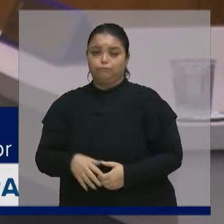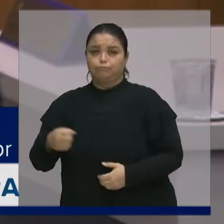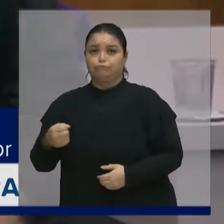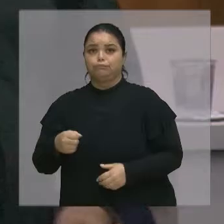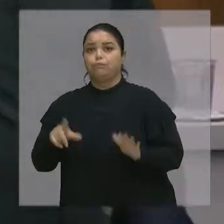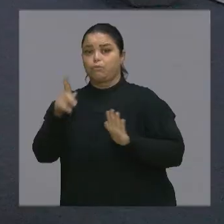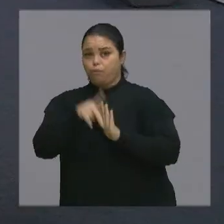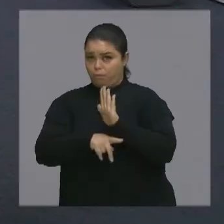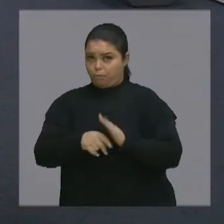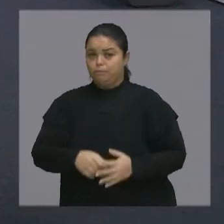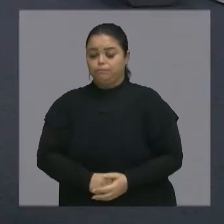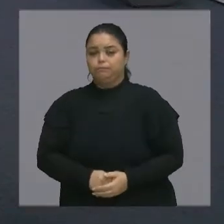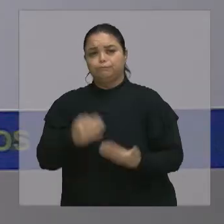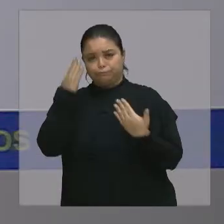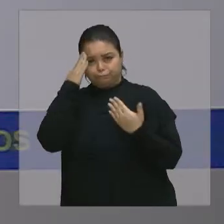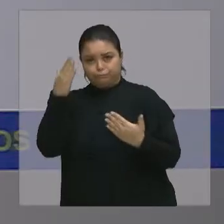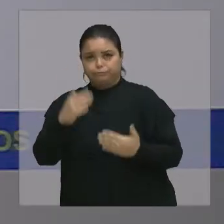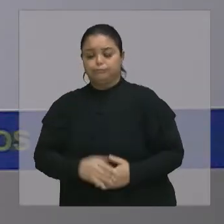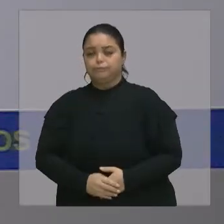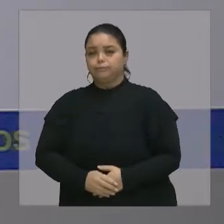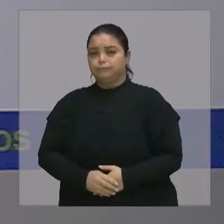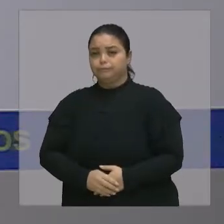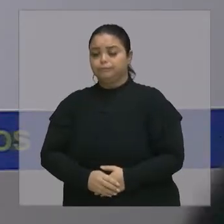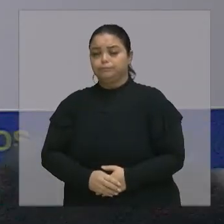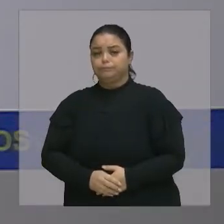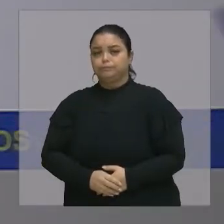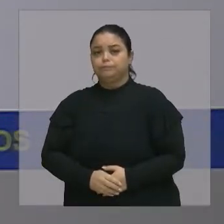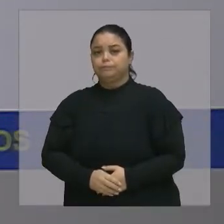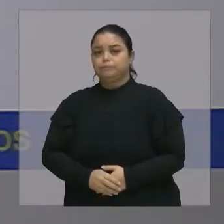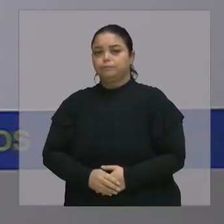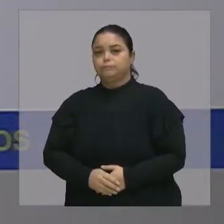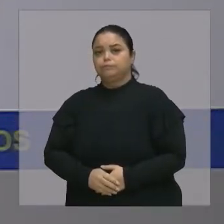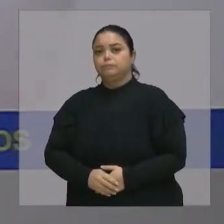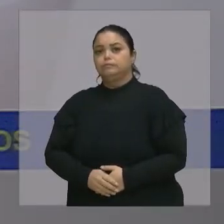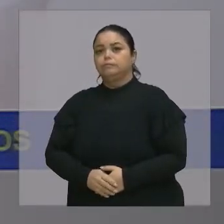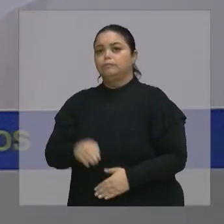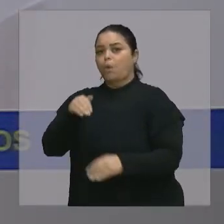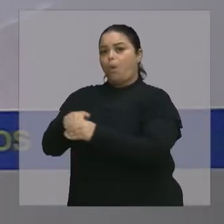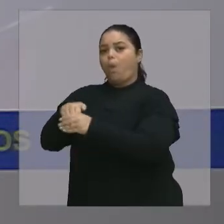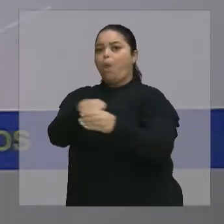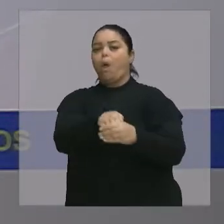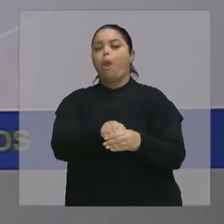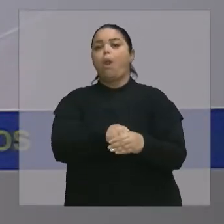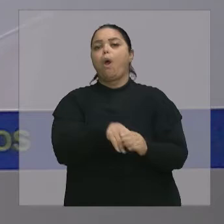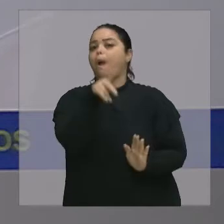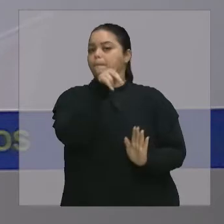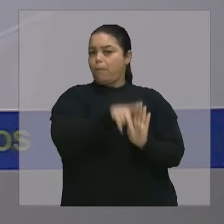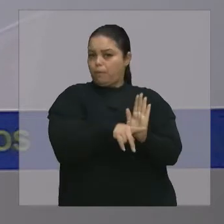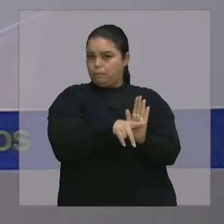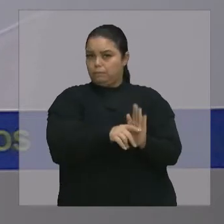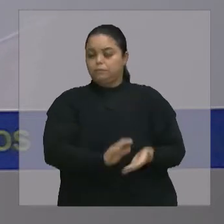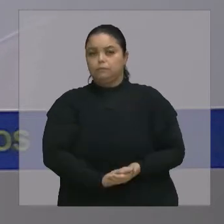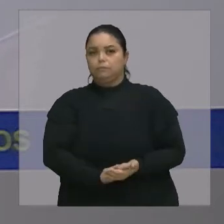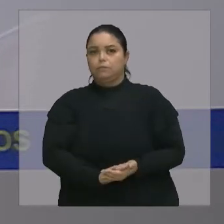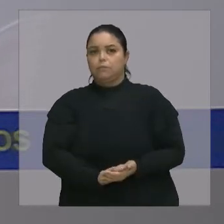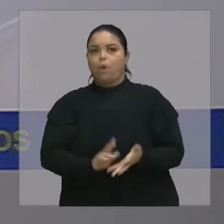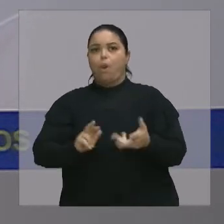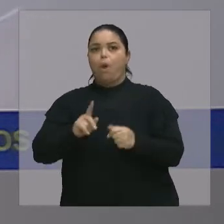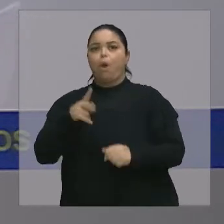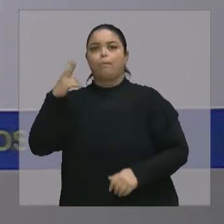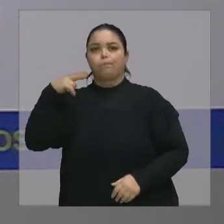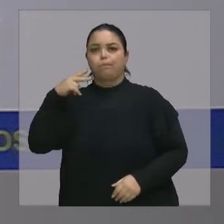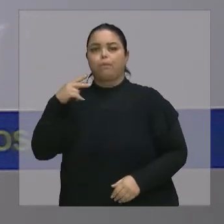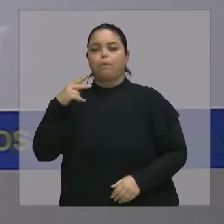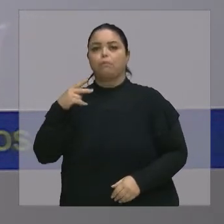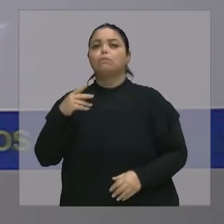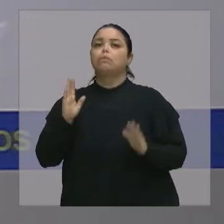presidente. Vereador. Em votação, o projeto. Vereadores favoráveis permaneçam